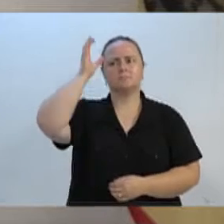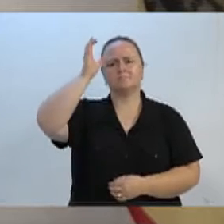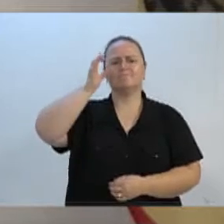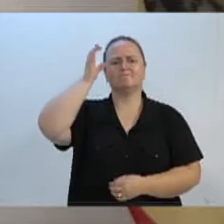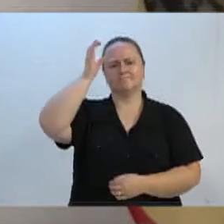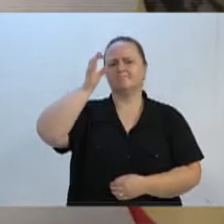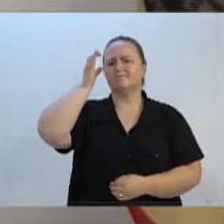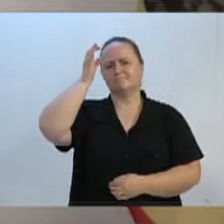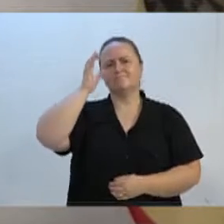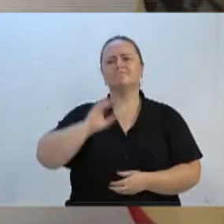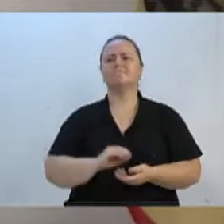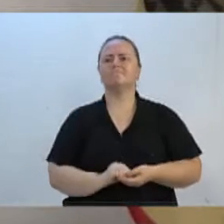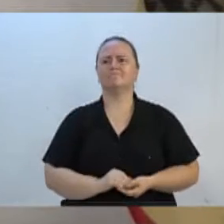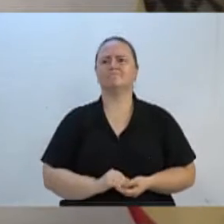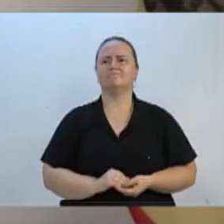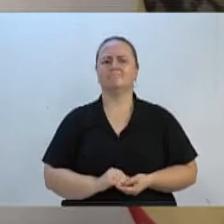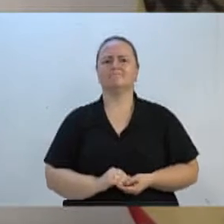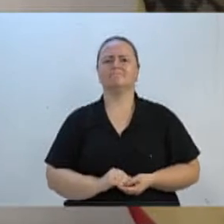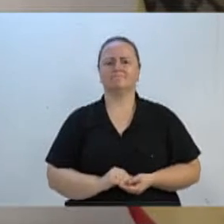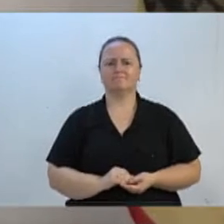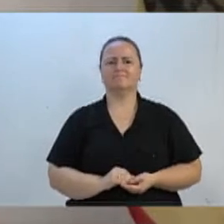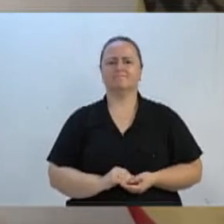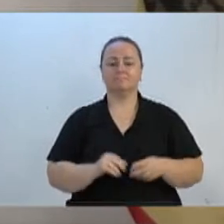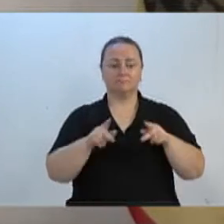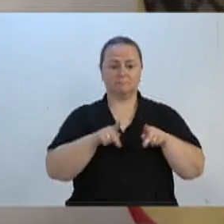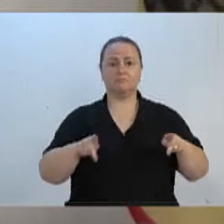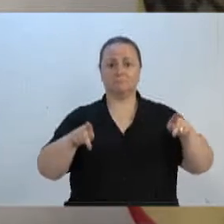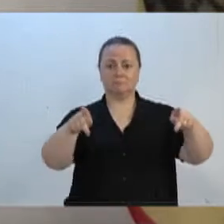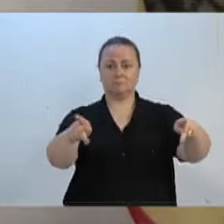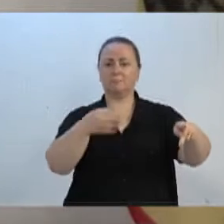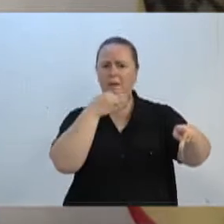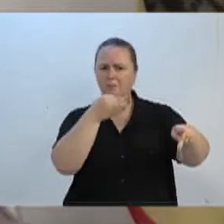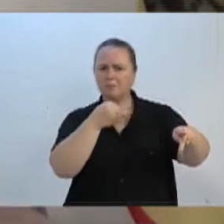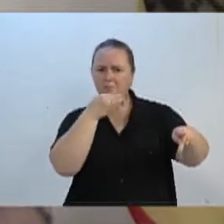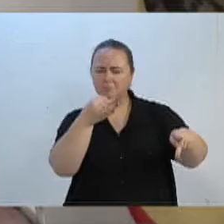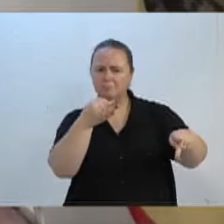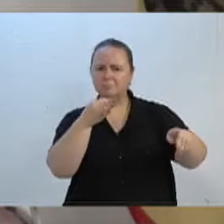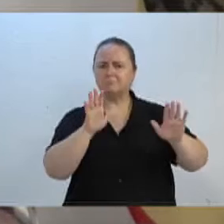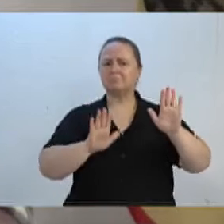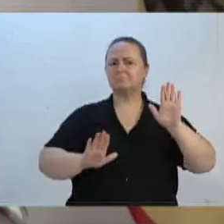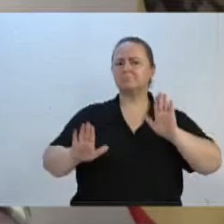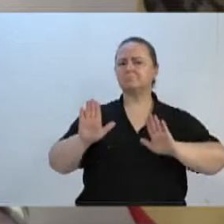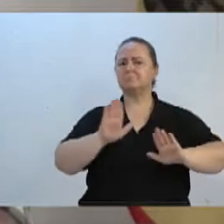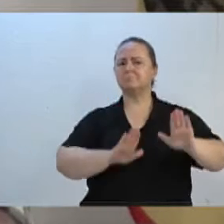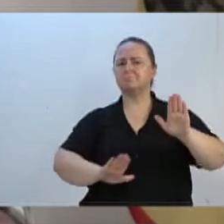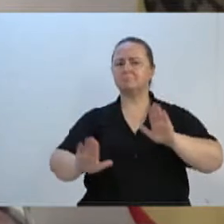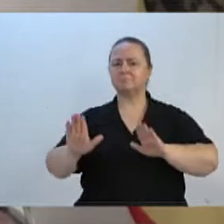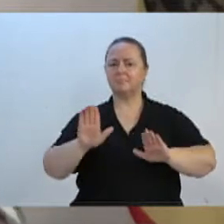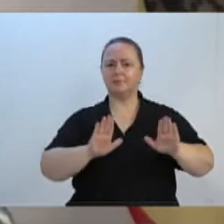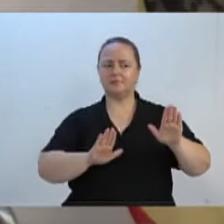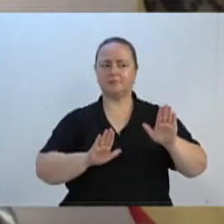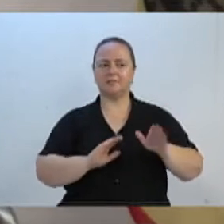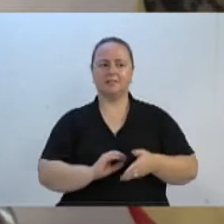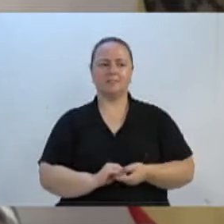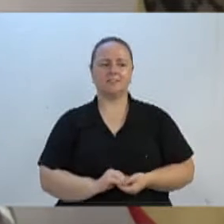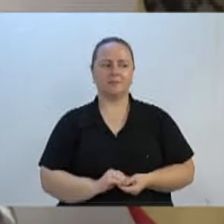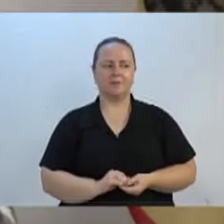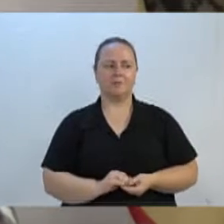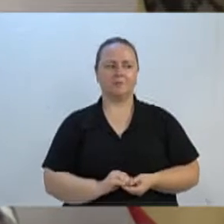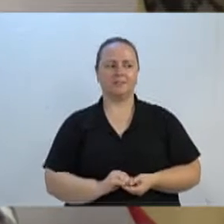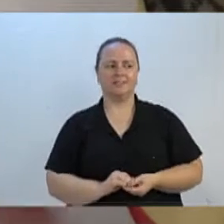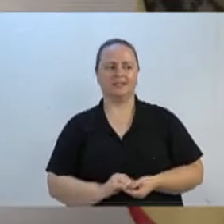parecer da Procuradoria é sugestivo. E tem motivos, vereador Caminha, já lhe dou a... Tem motivo. Tem motivo. Por